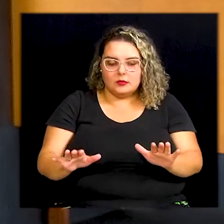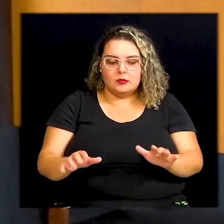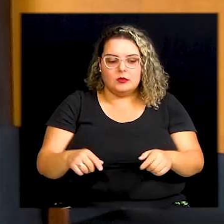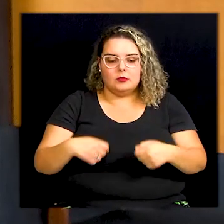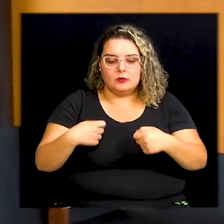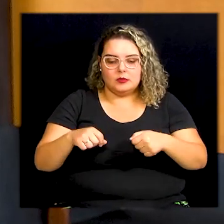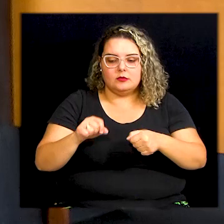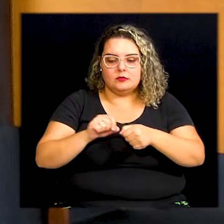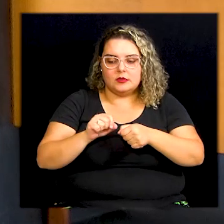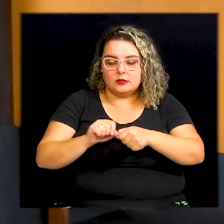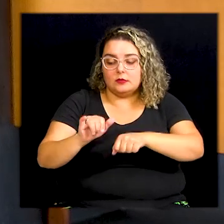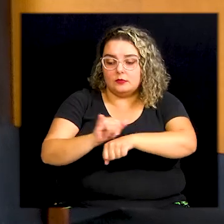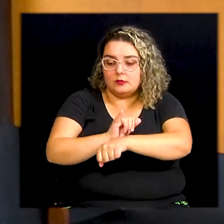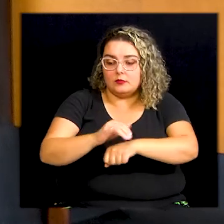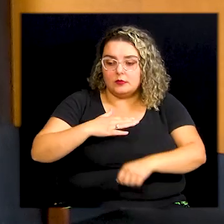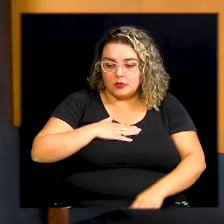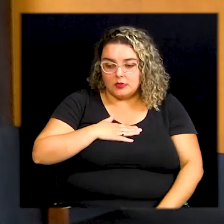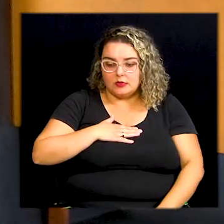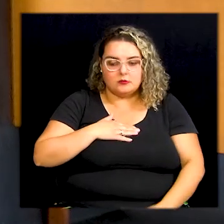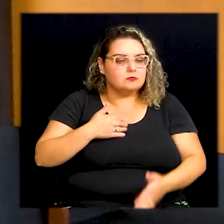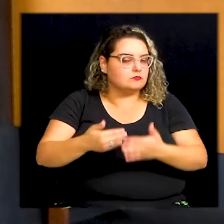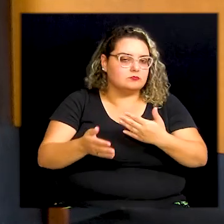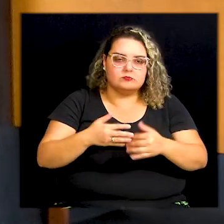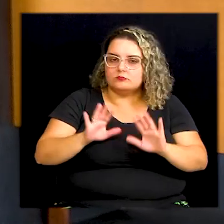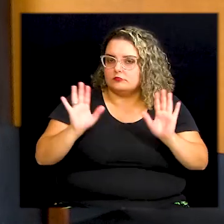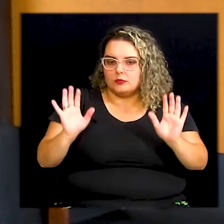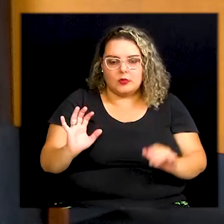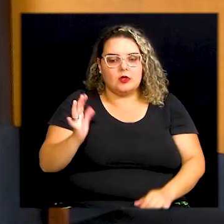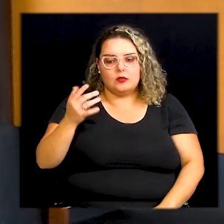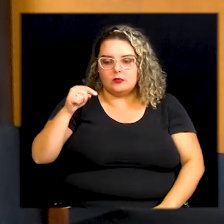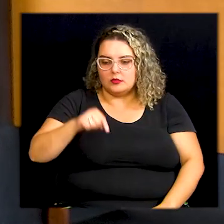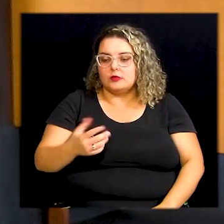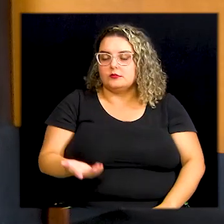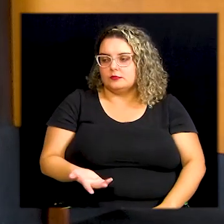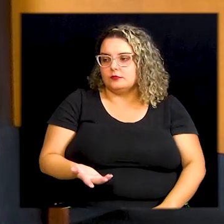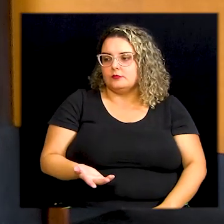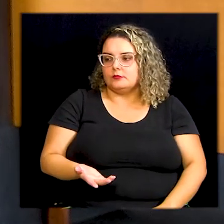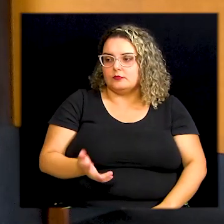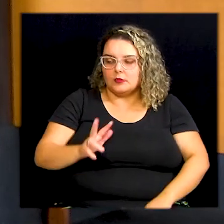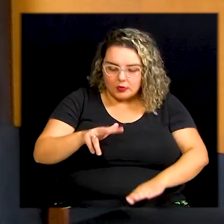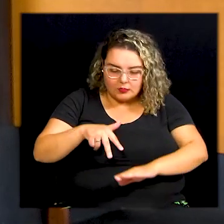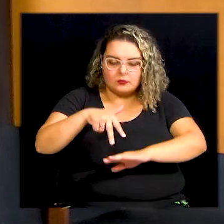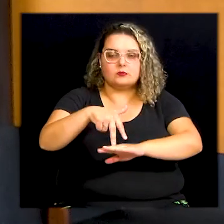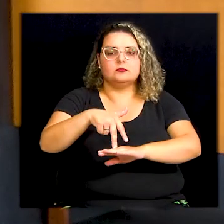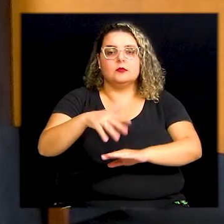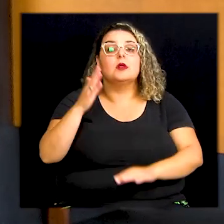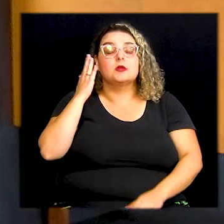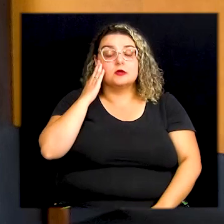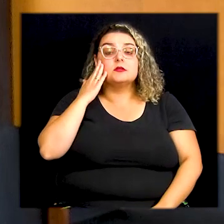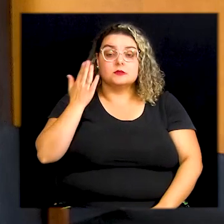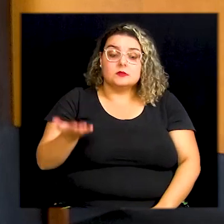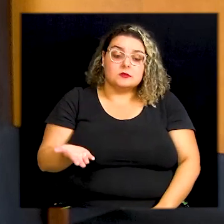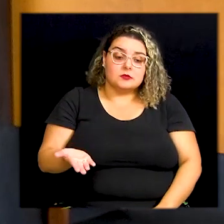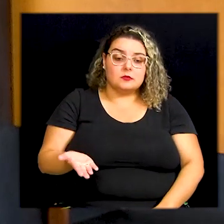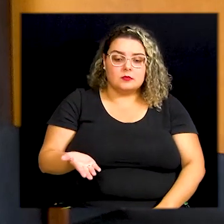fazer o meu jogo e independente de tudo que acontecer aqui, eu vou levantar a cabeça e saber